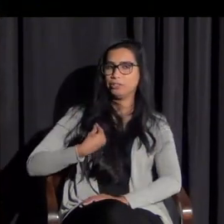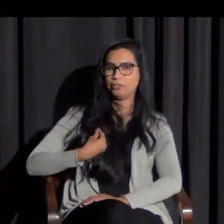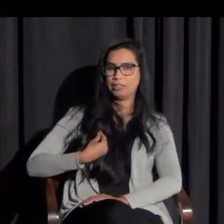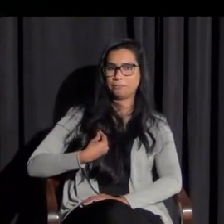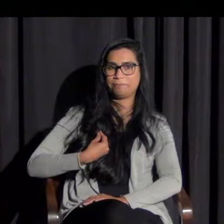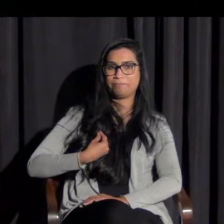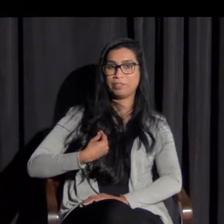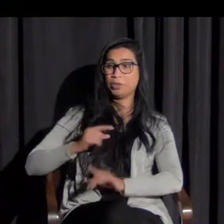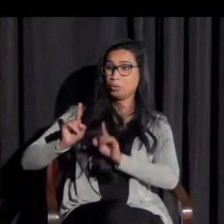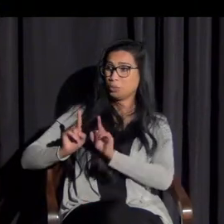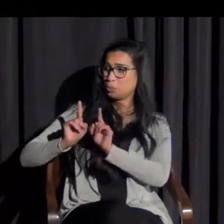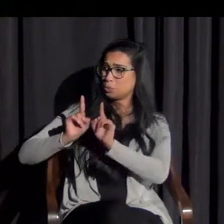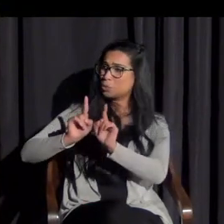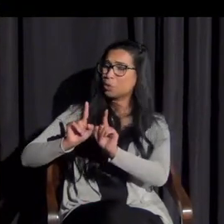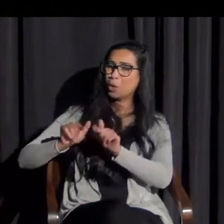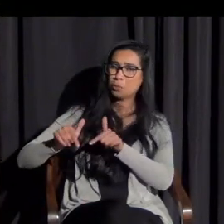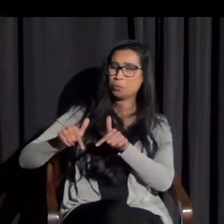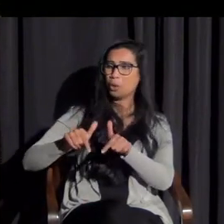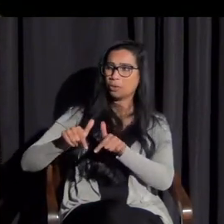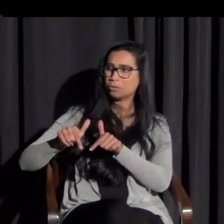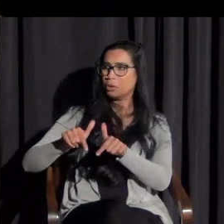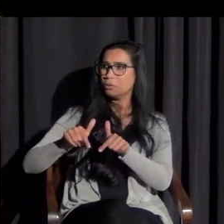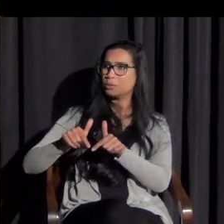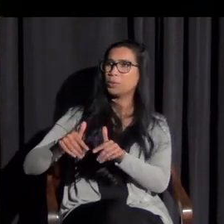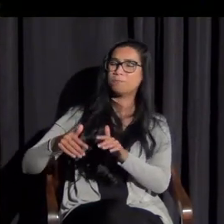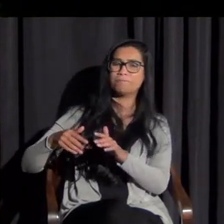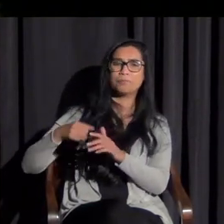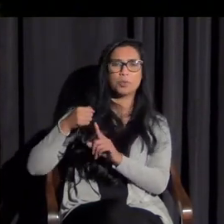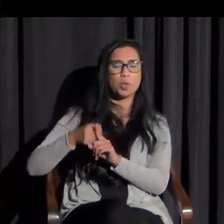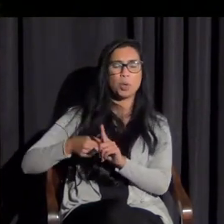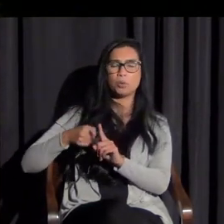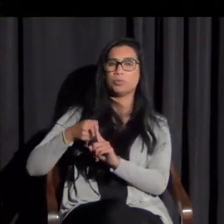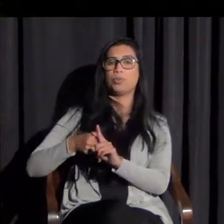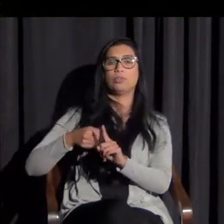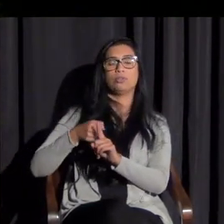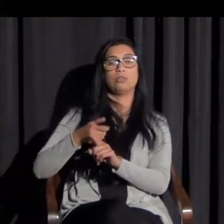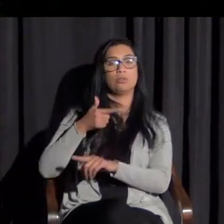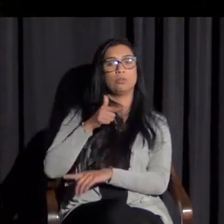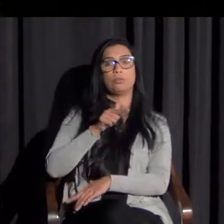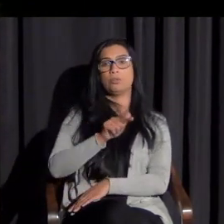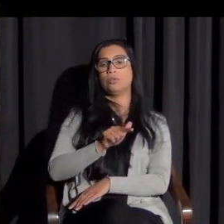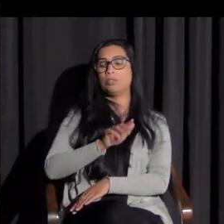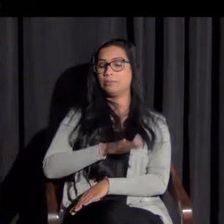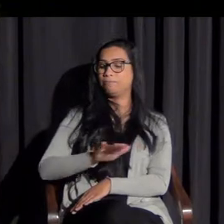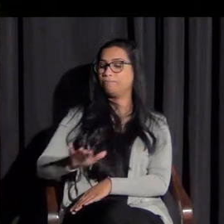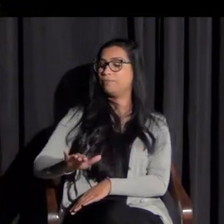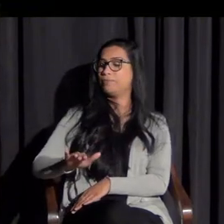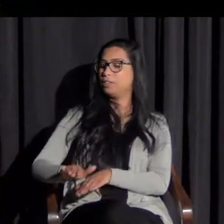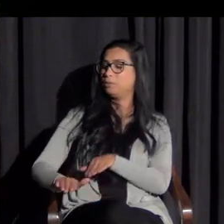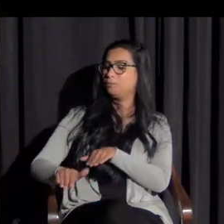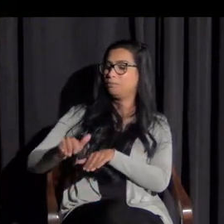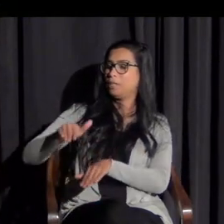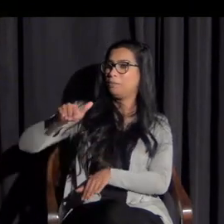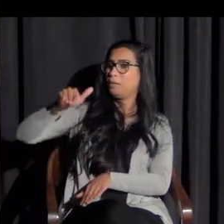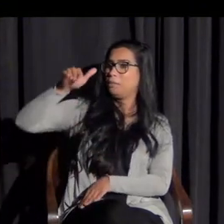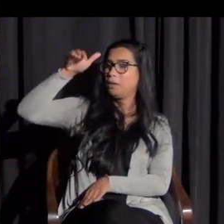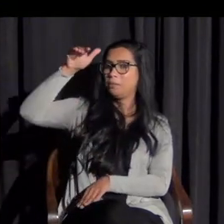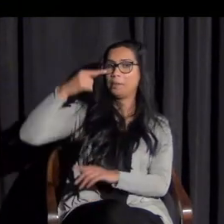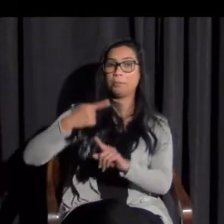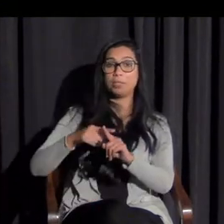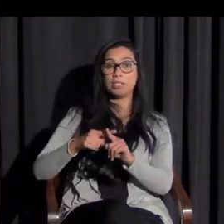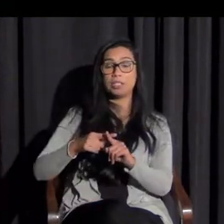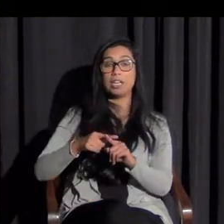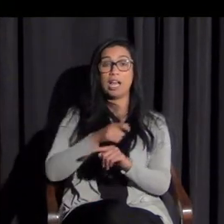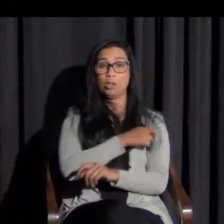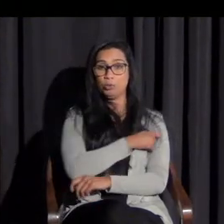lutar muito para criar esses filhos. Você percebe essa ausência nas reuniões de pais, os alunos que mais precisam de um pai, de uma